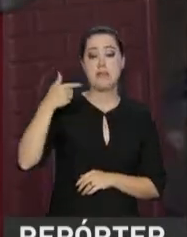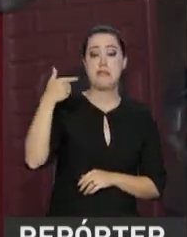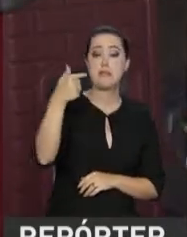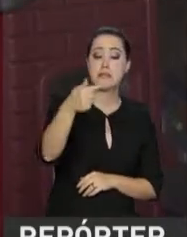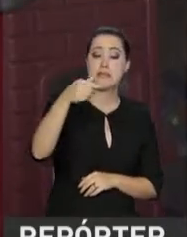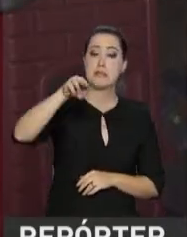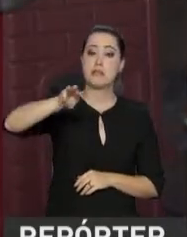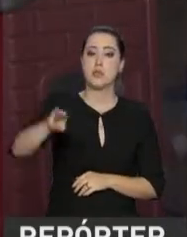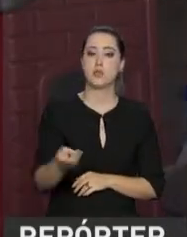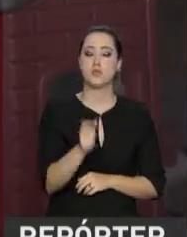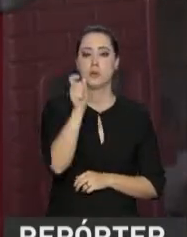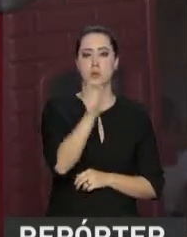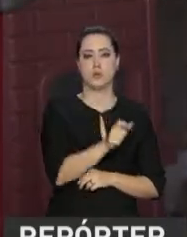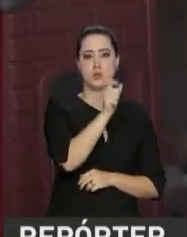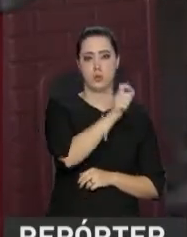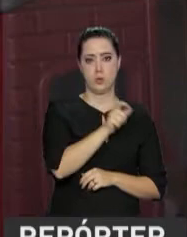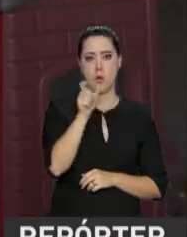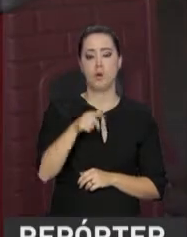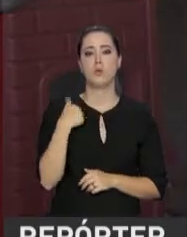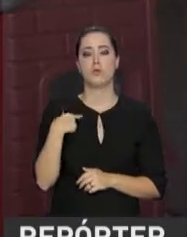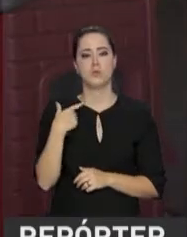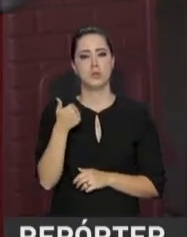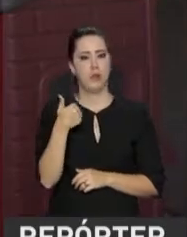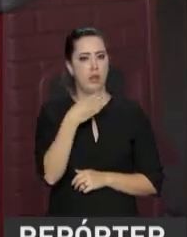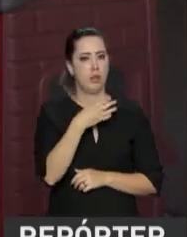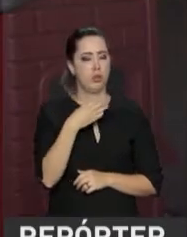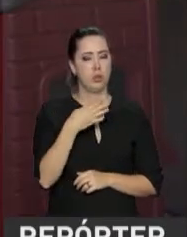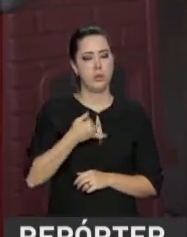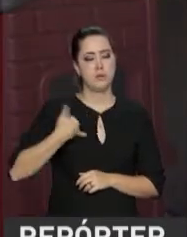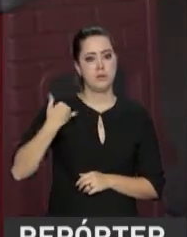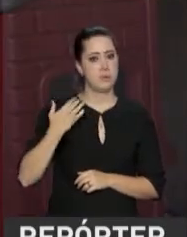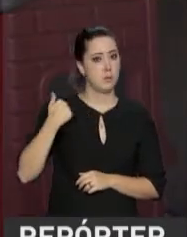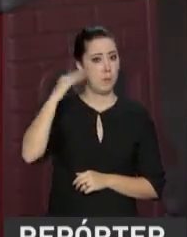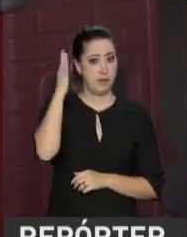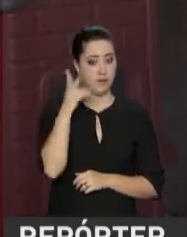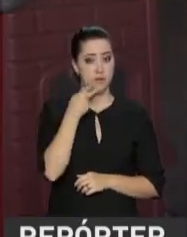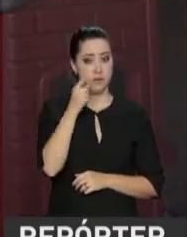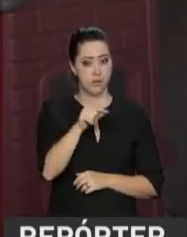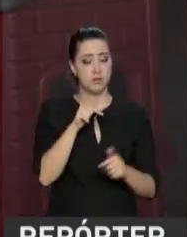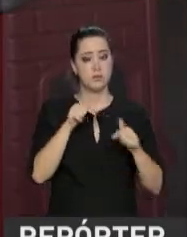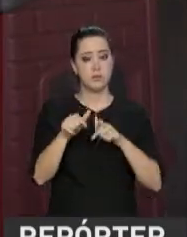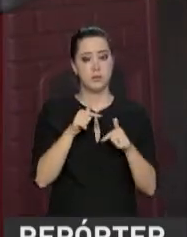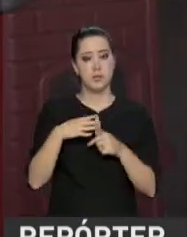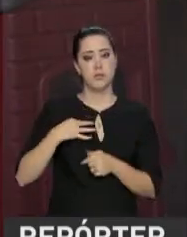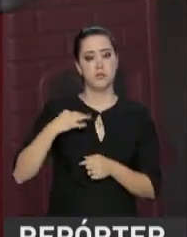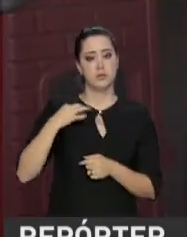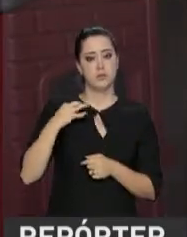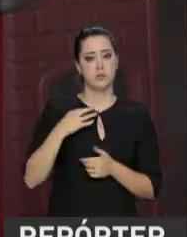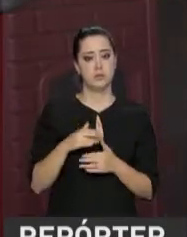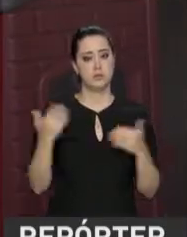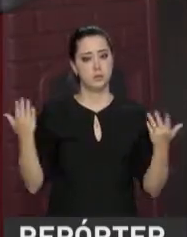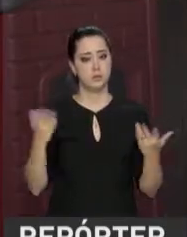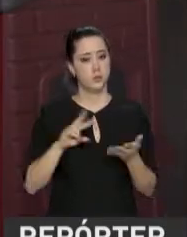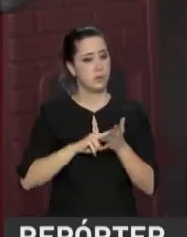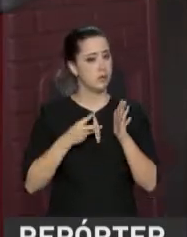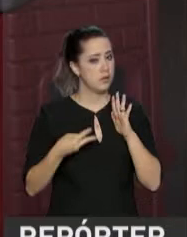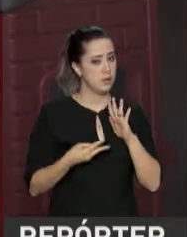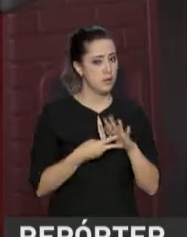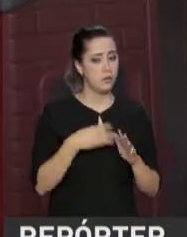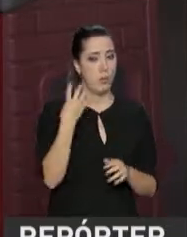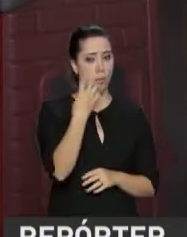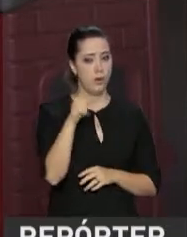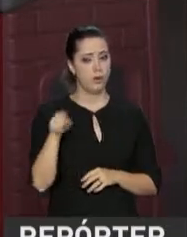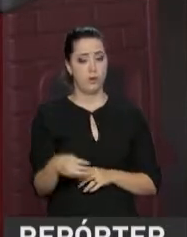400 mil brasileiros com 14 anos ou mais disseram fazer alguma atividade voluntária ou seja